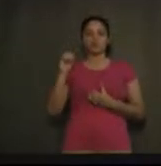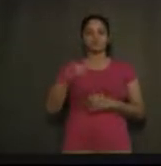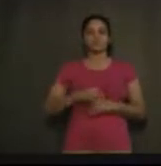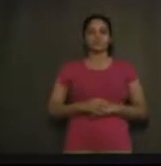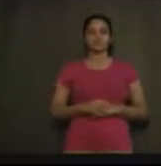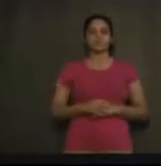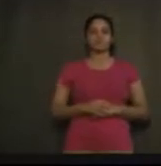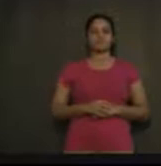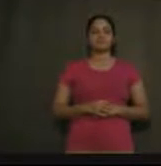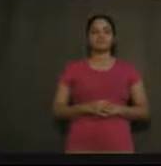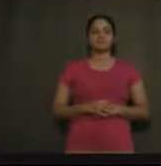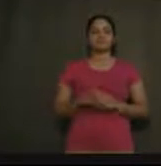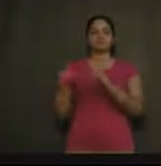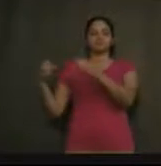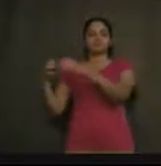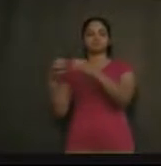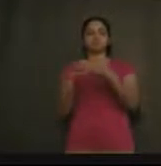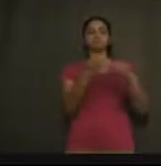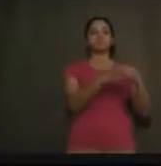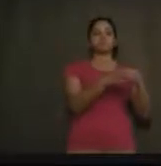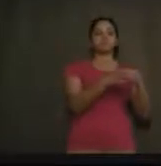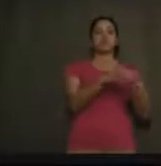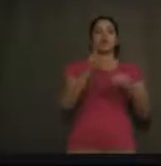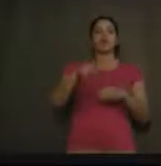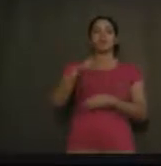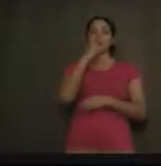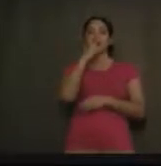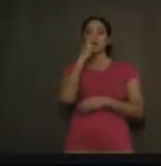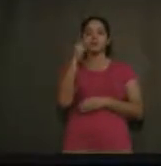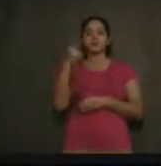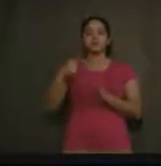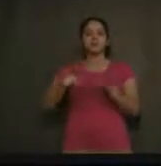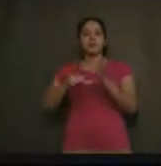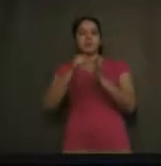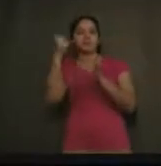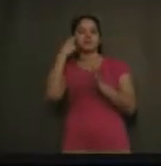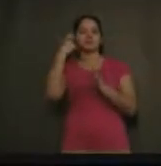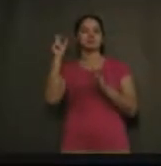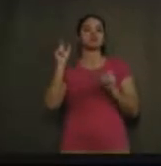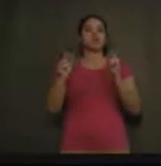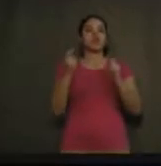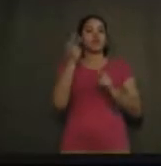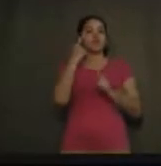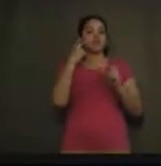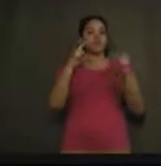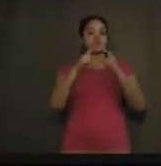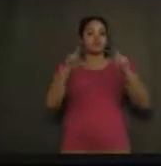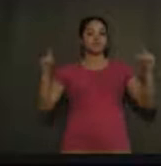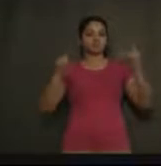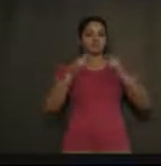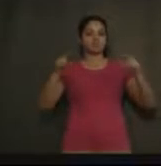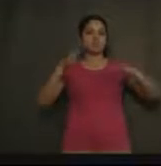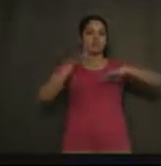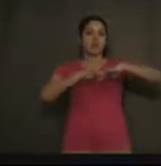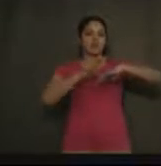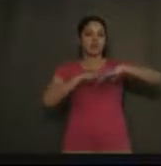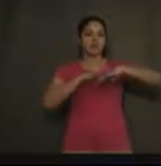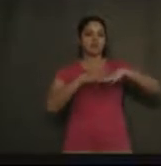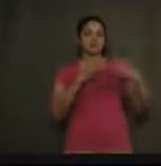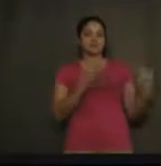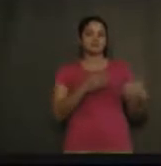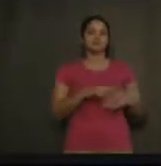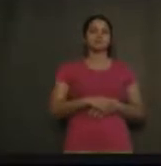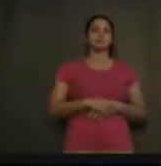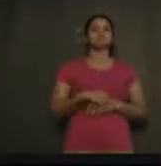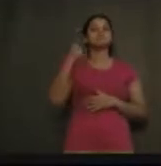interessante do problema dos N corpos. O caso N igual a 2 tinha sido resolvido completamente por Newton,